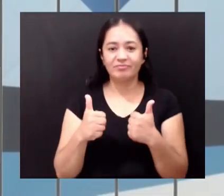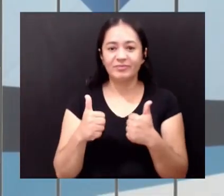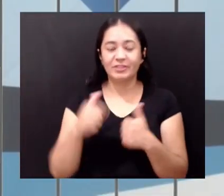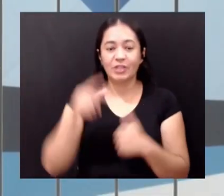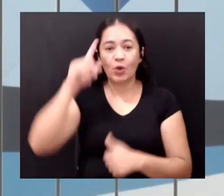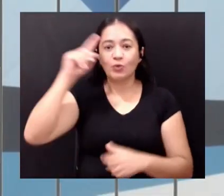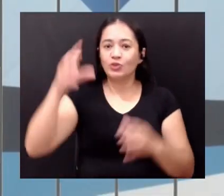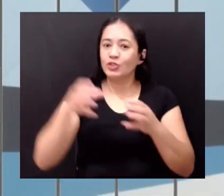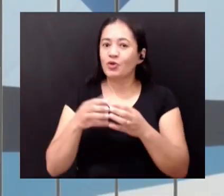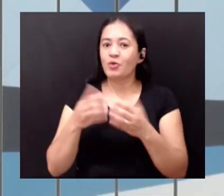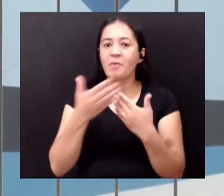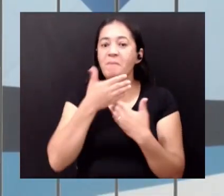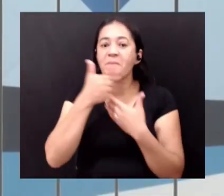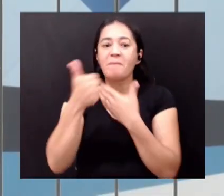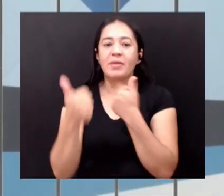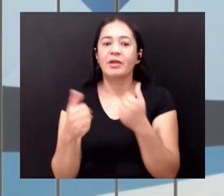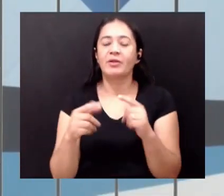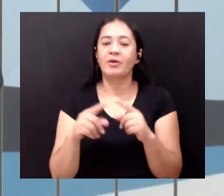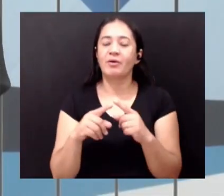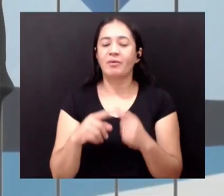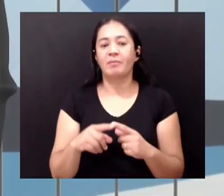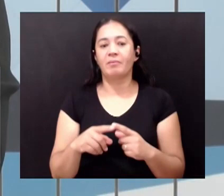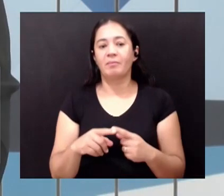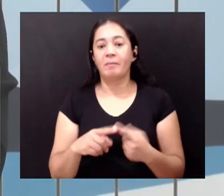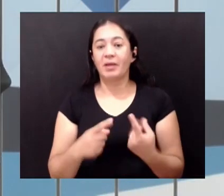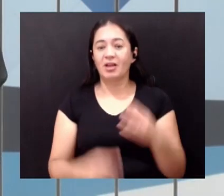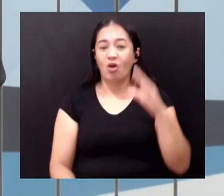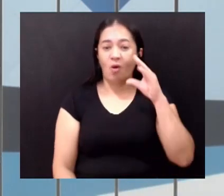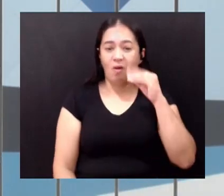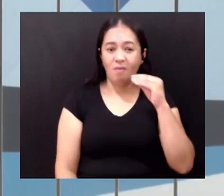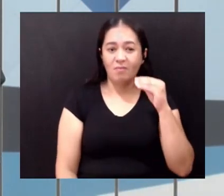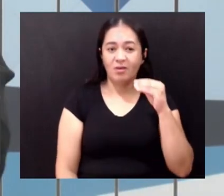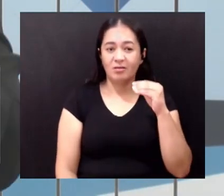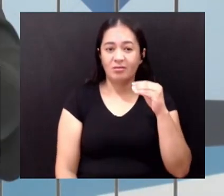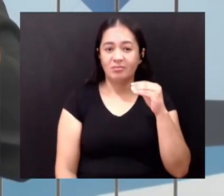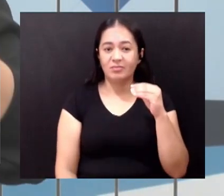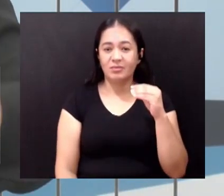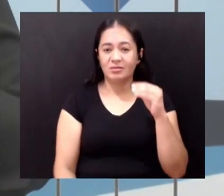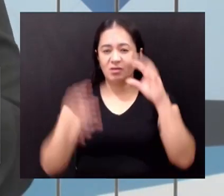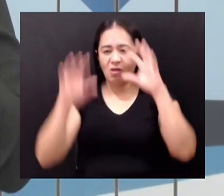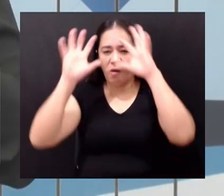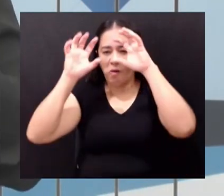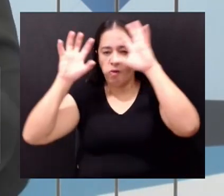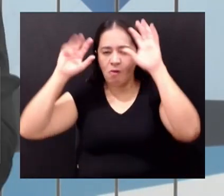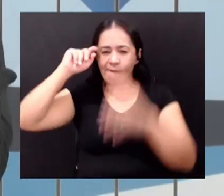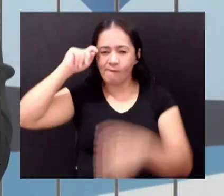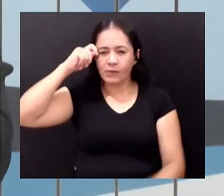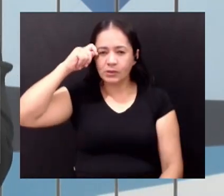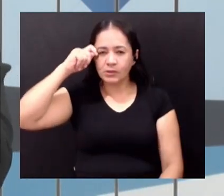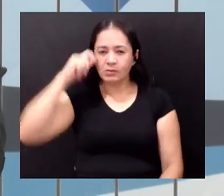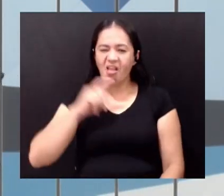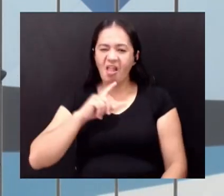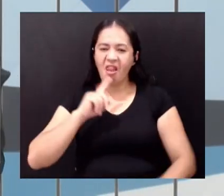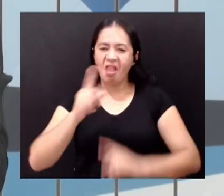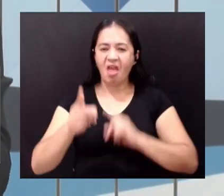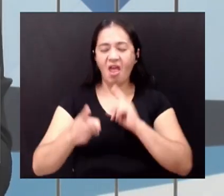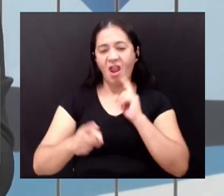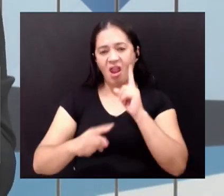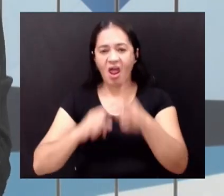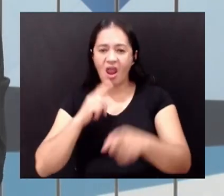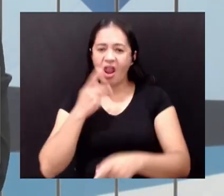mais proveitoso. Se você tem um colaborador que chega com a nuvenzinha preta ali na cabeça, resmungando, reclamando, falando alto, isso